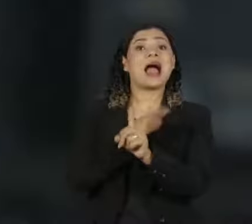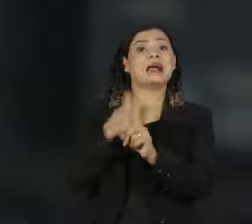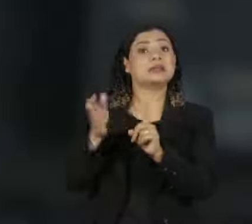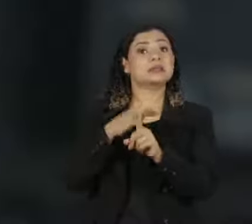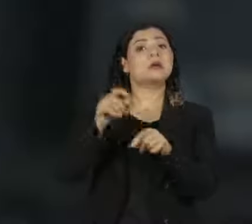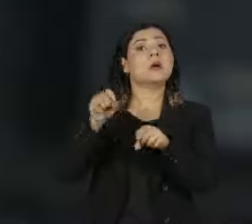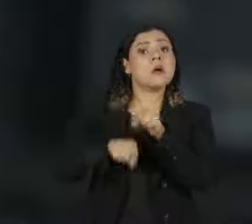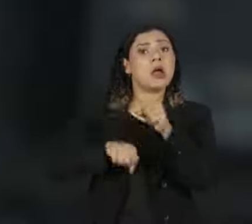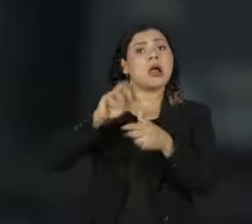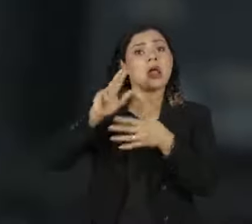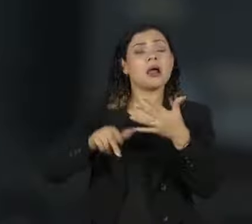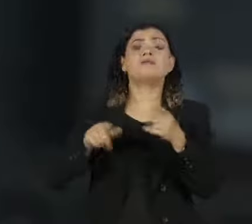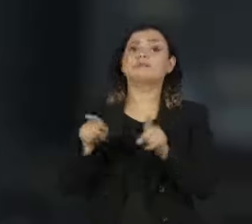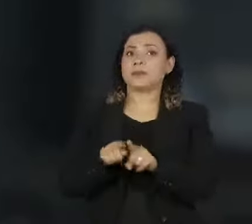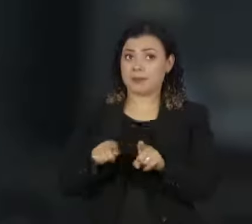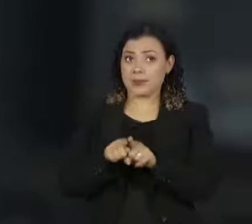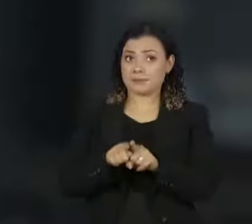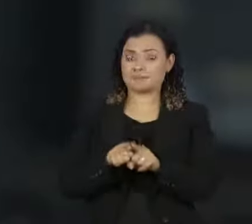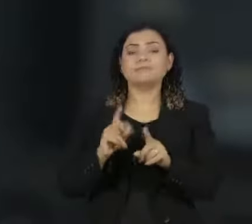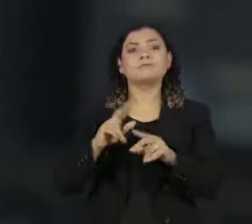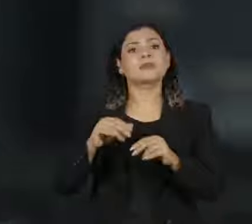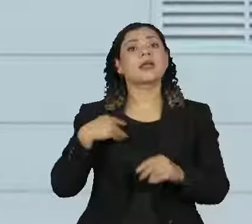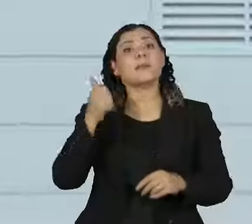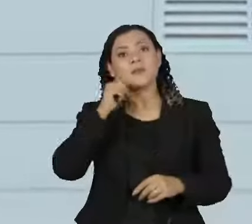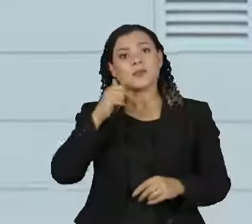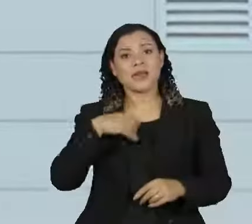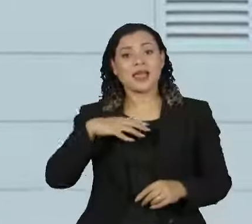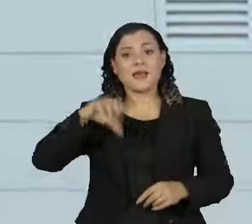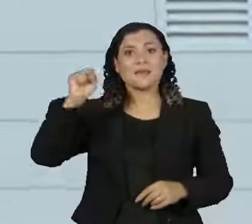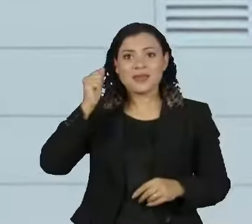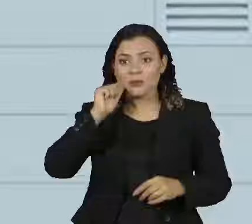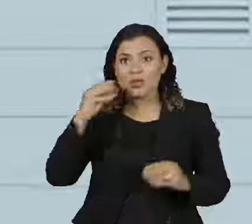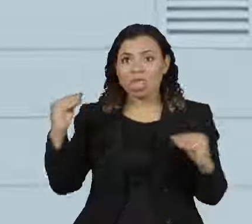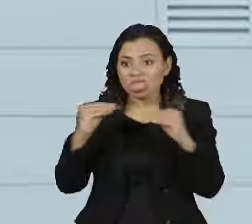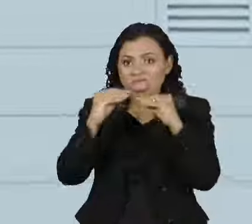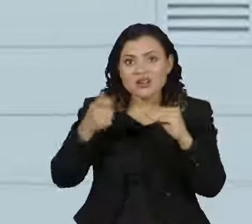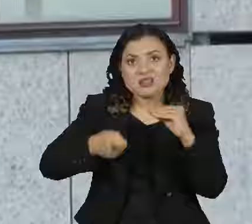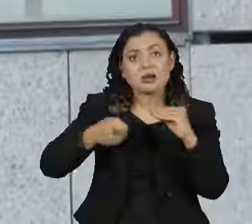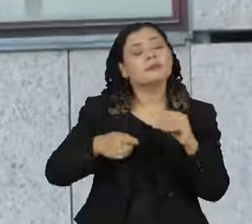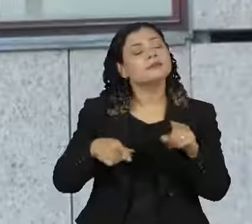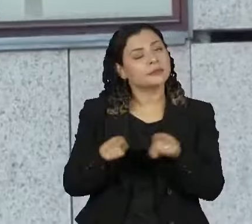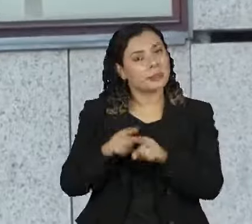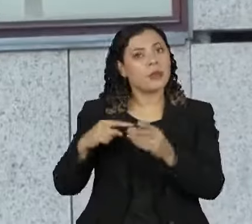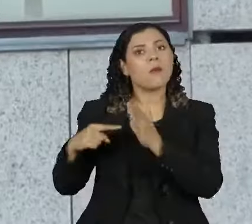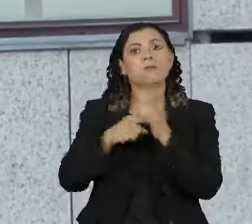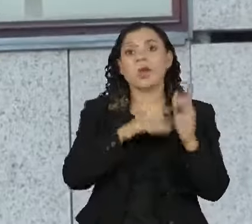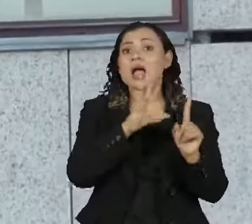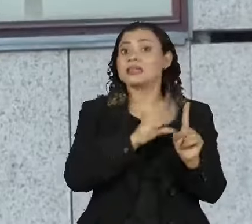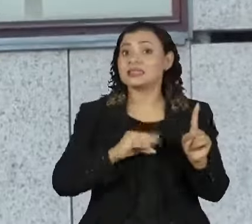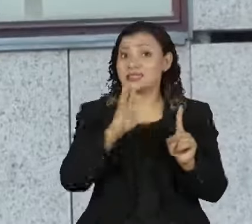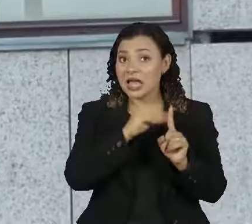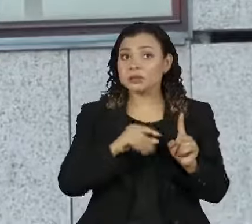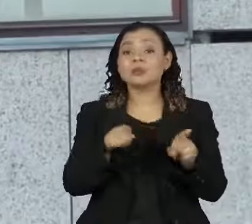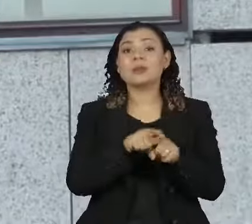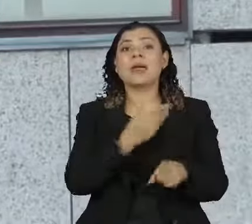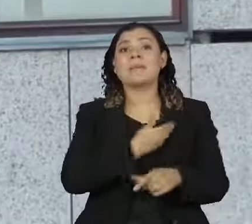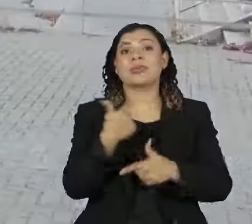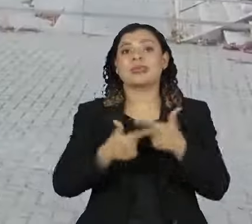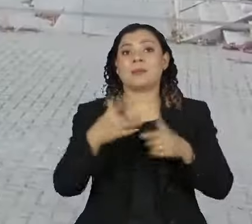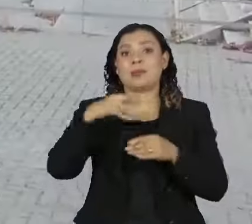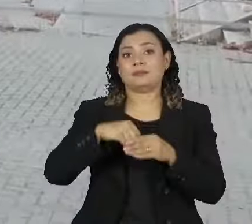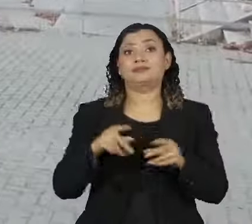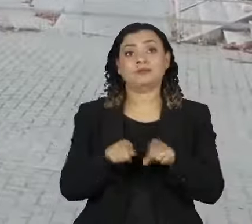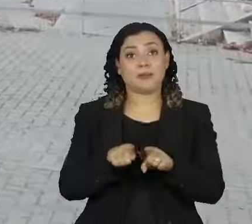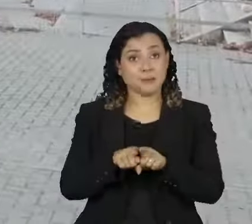e após o episódio com a campeã mundial o dirigente também foi denunciado por assédio por uma colega de trabalho